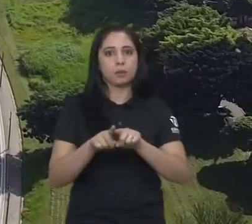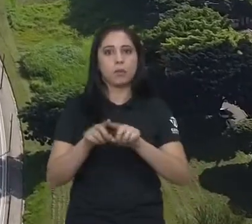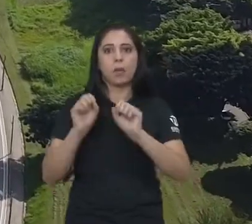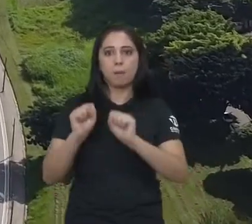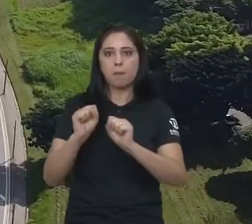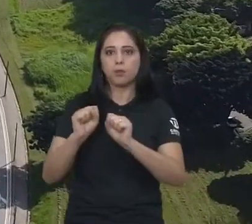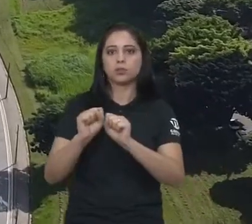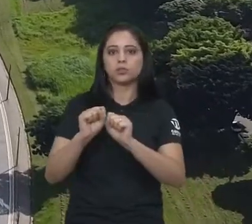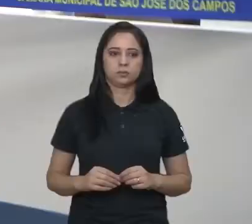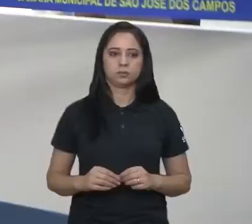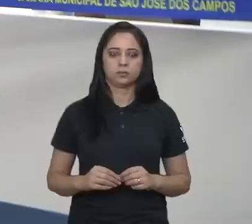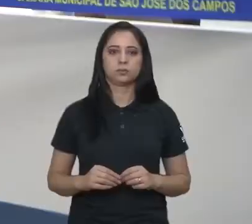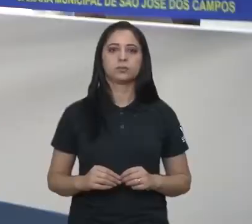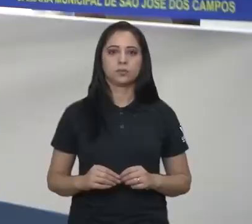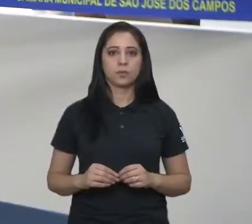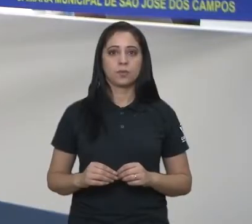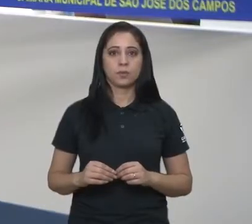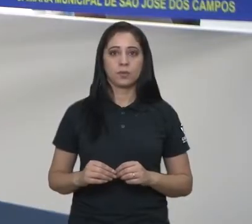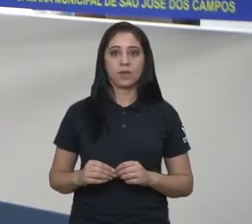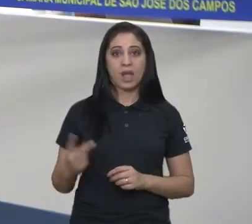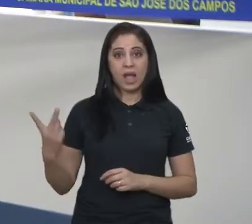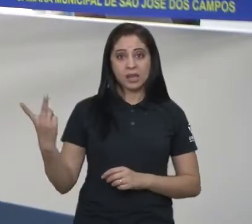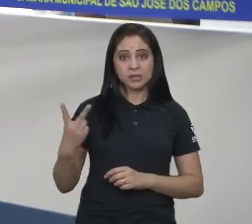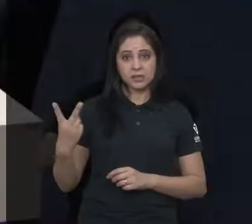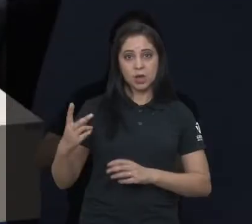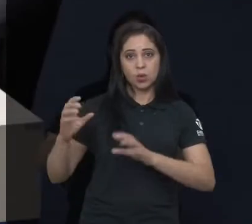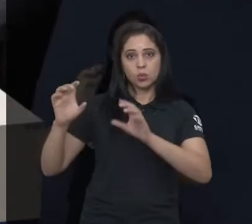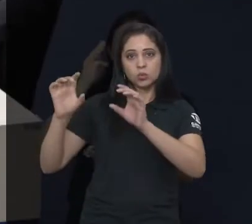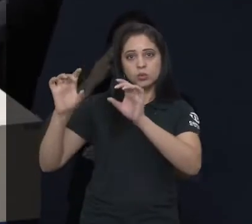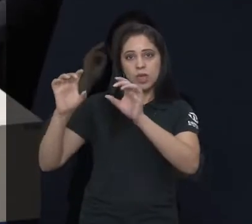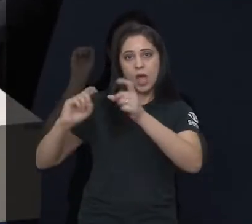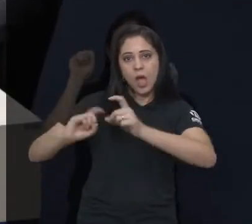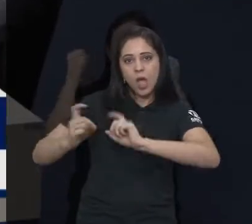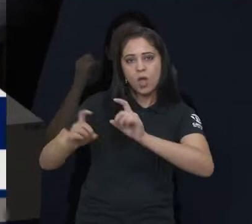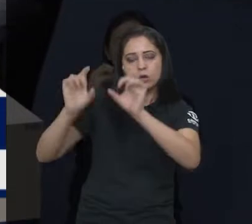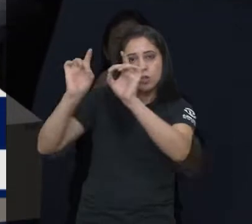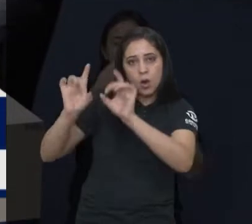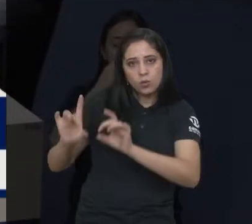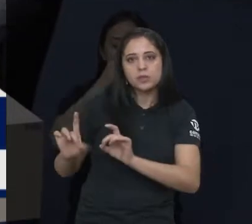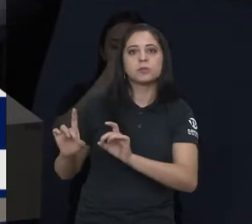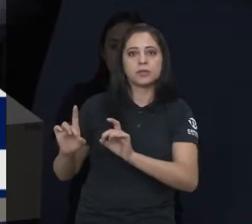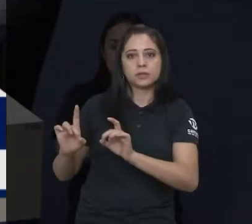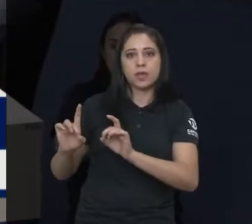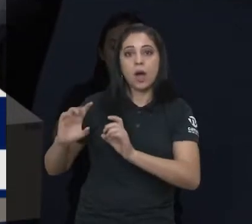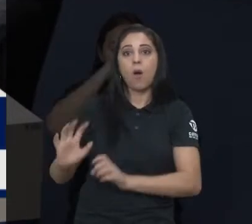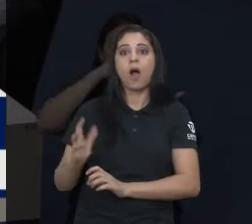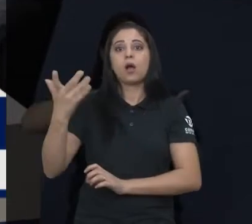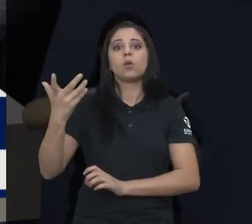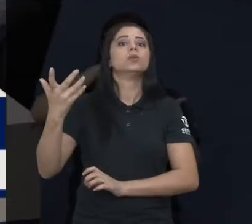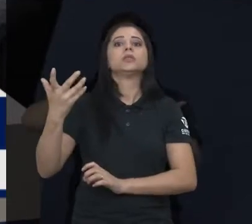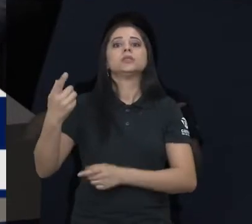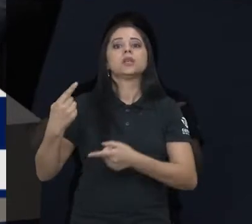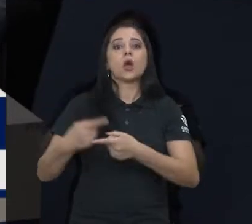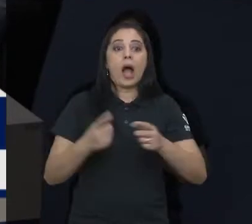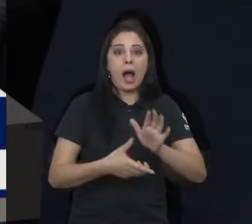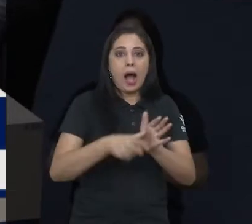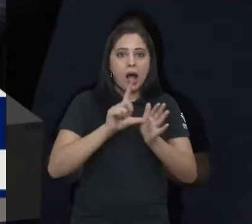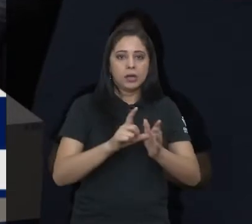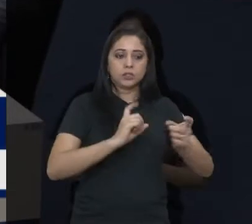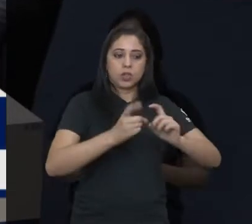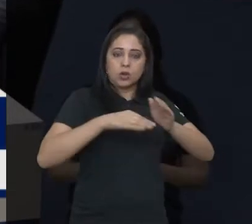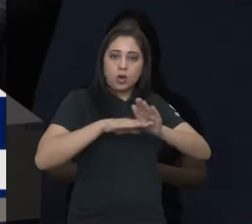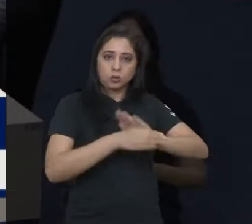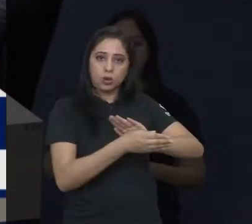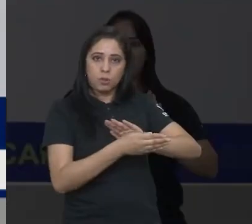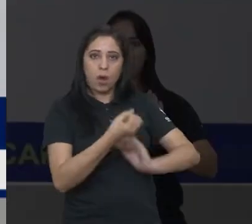do Legislativo. A segunda sessão extraordinária foi realizada após a 43ª sessão